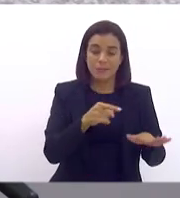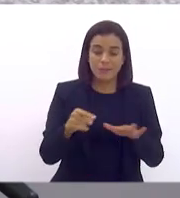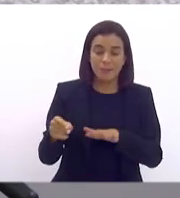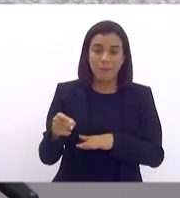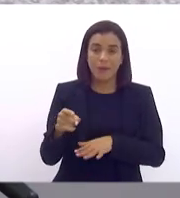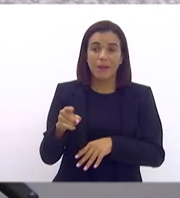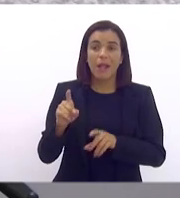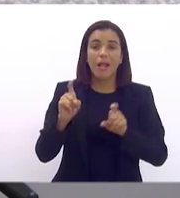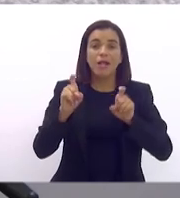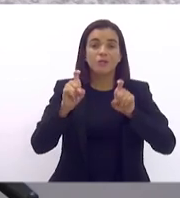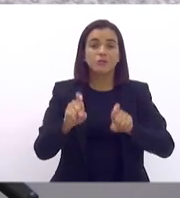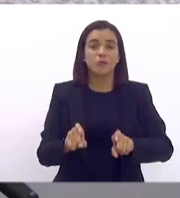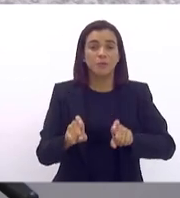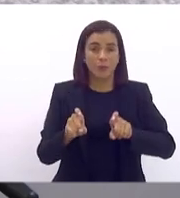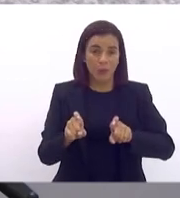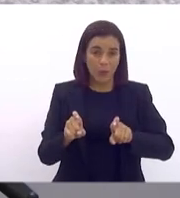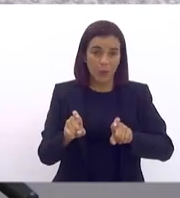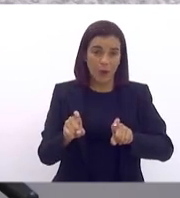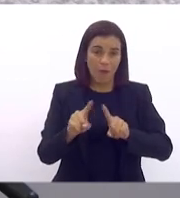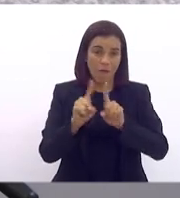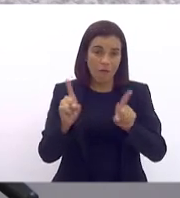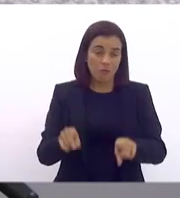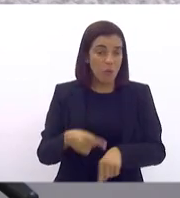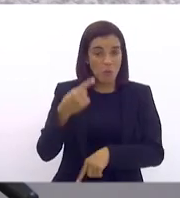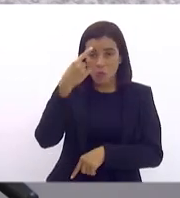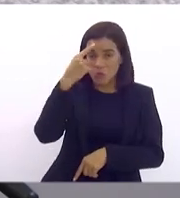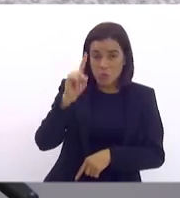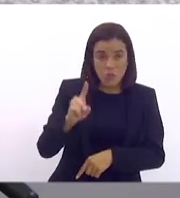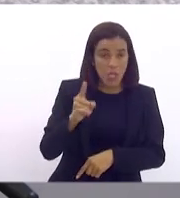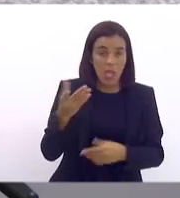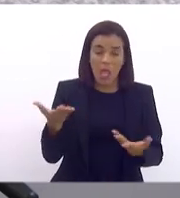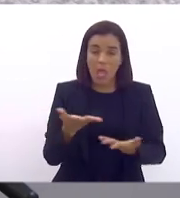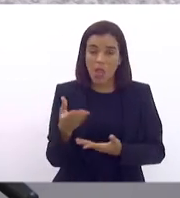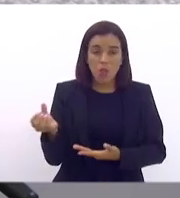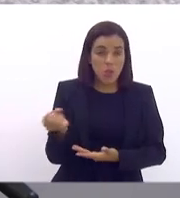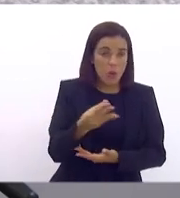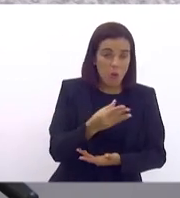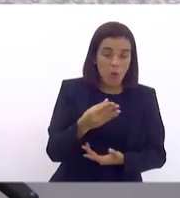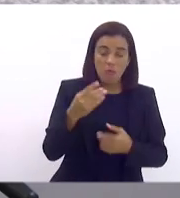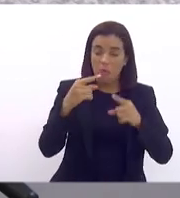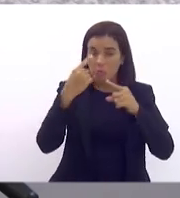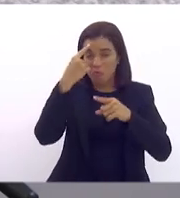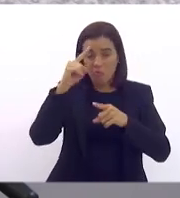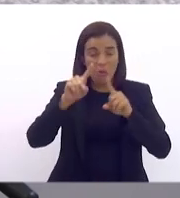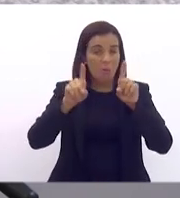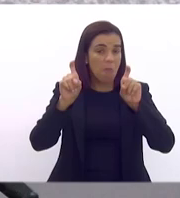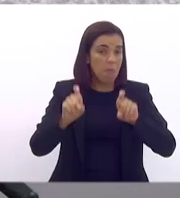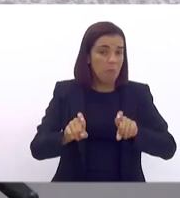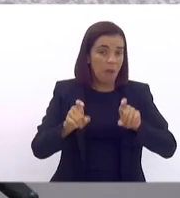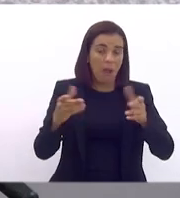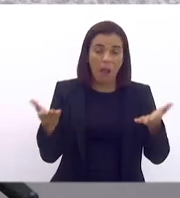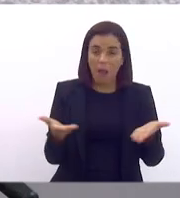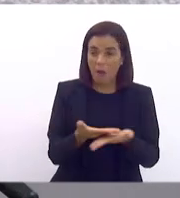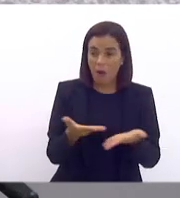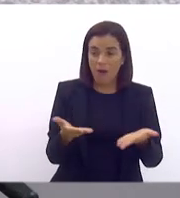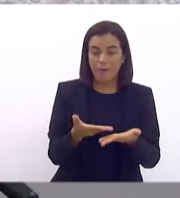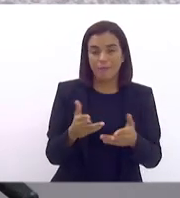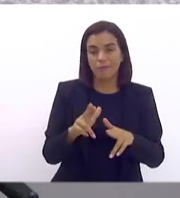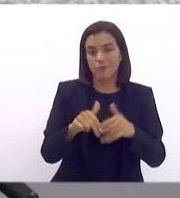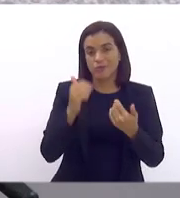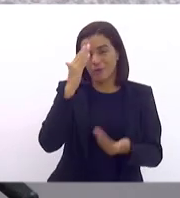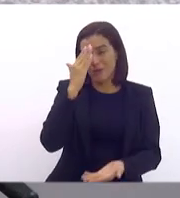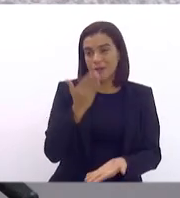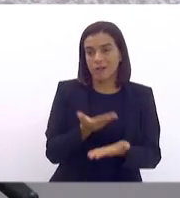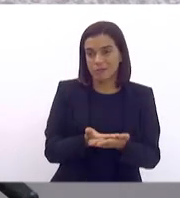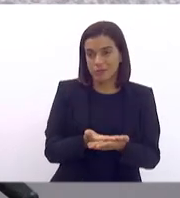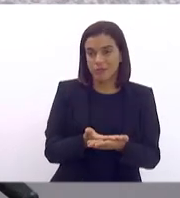de assumir o cargo. Vai ser, não sei, peguei agora, não sei, peguei agora, não sei, peguei agora. Então, eu acredito